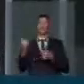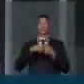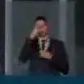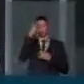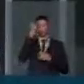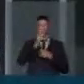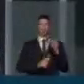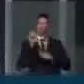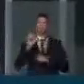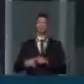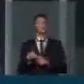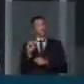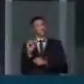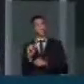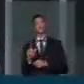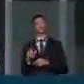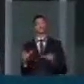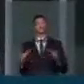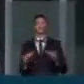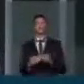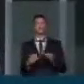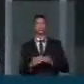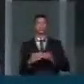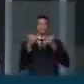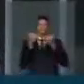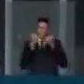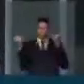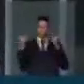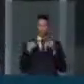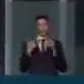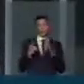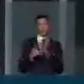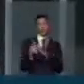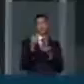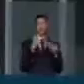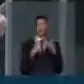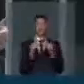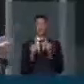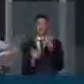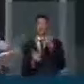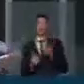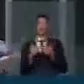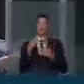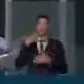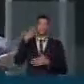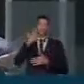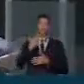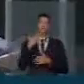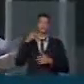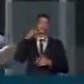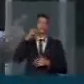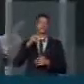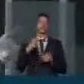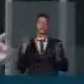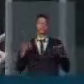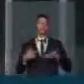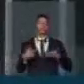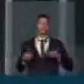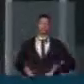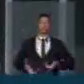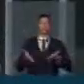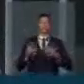comum. E é nessa linha que eu sempre atuei como político. Hoje estou empenhado num